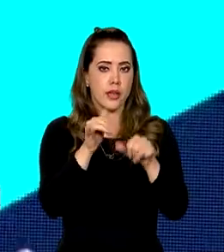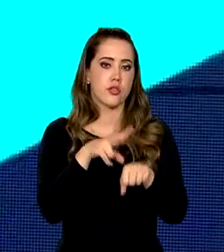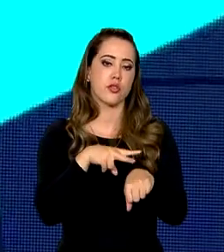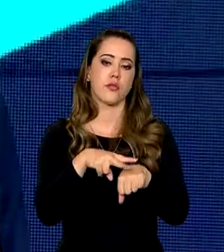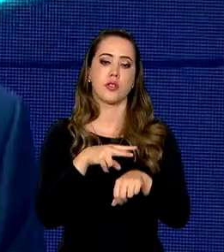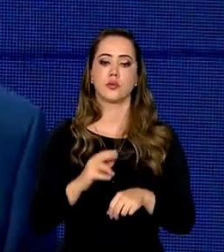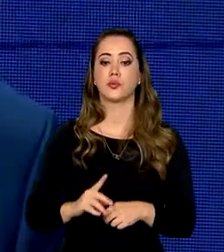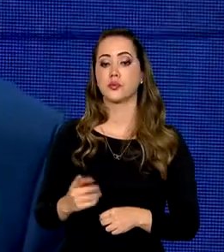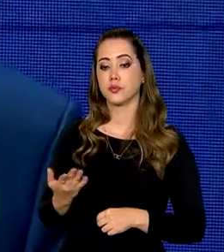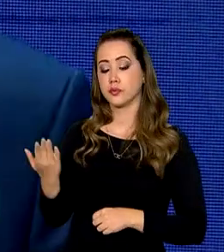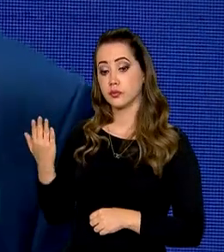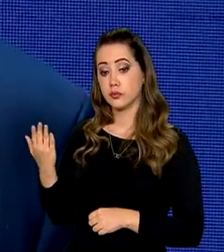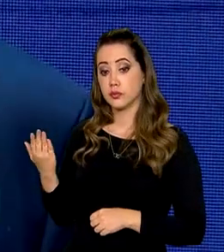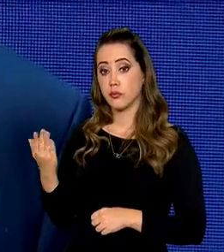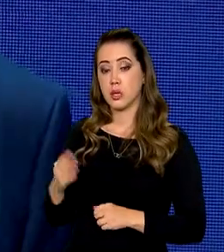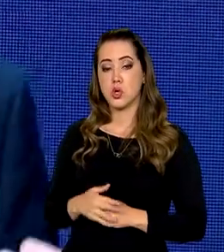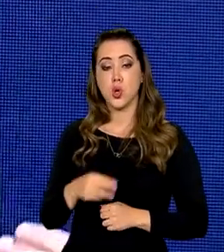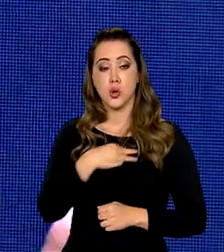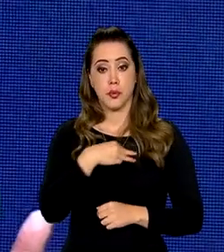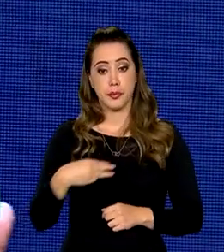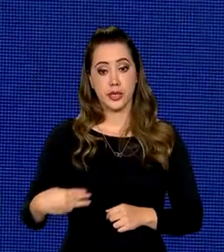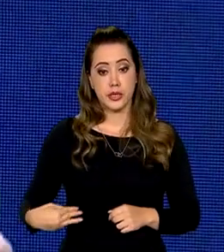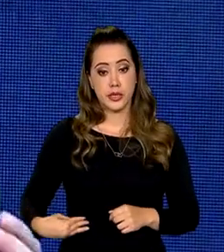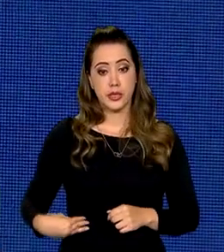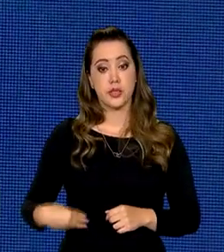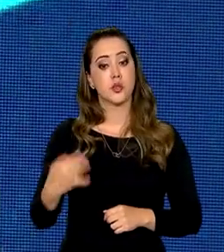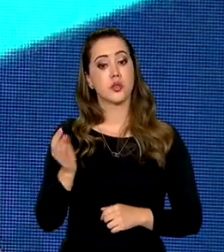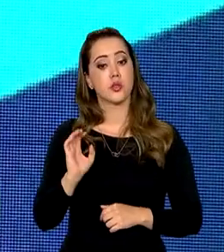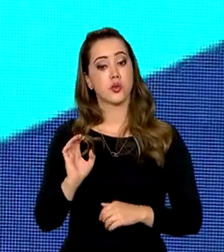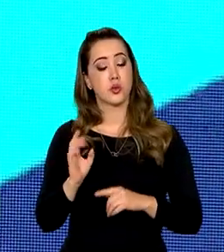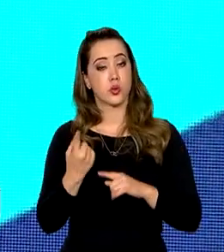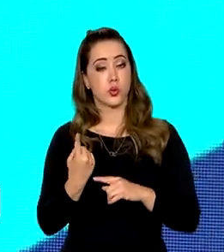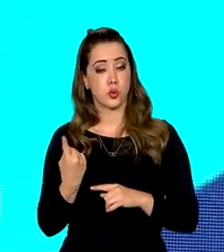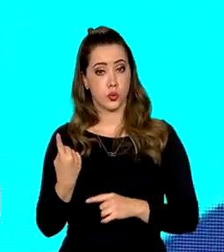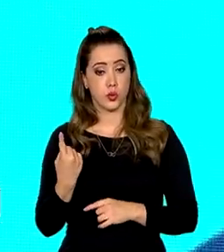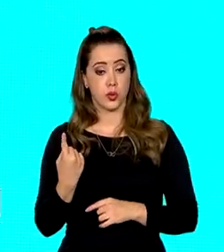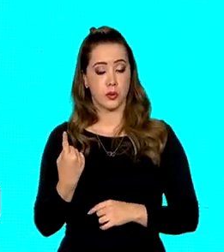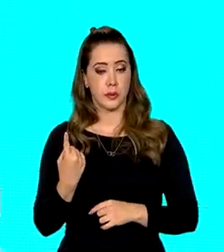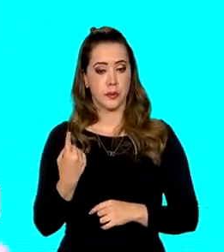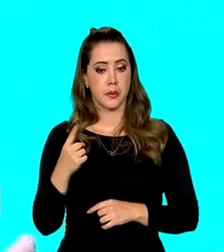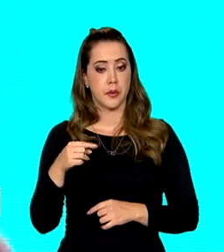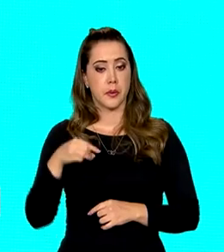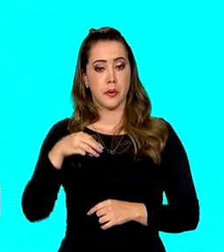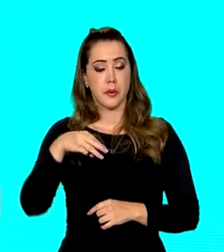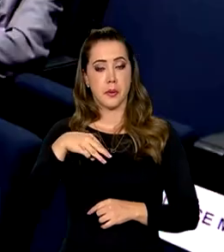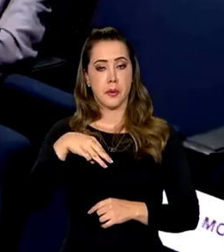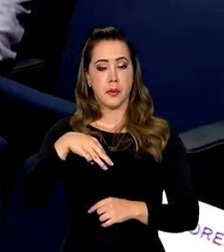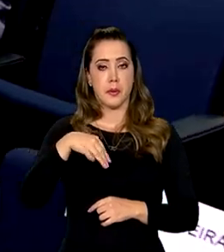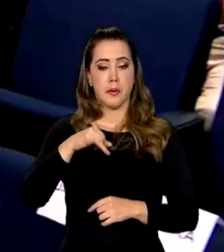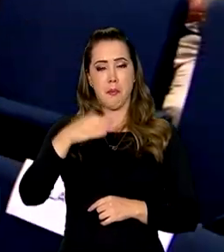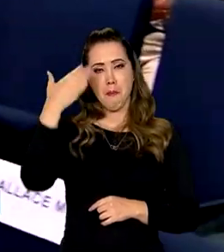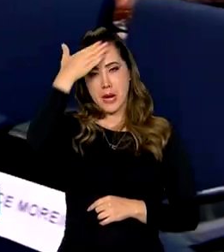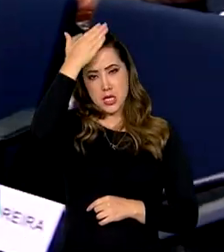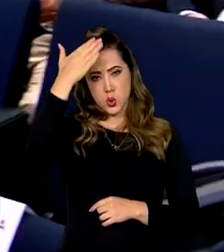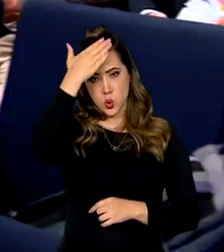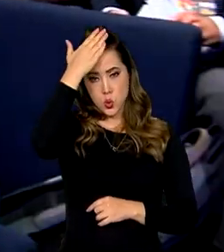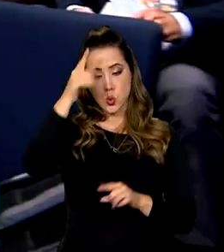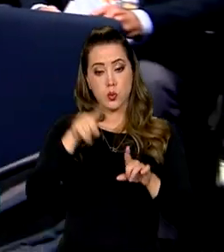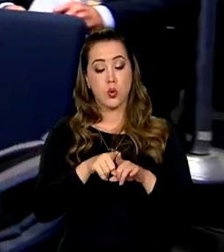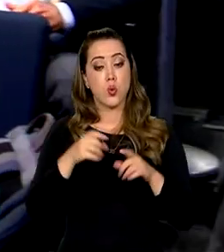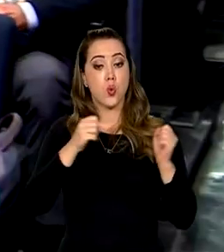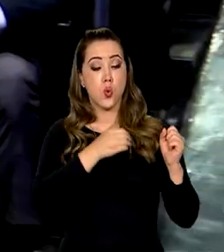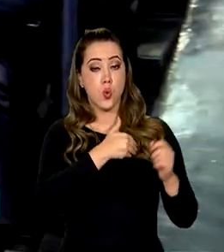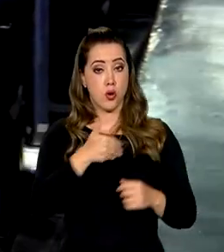verde. Para o ministro do empreendedorismo, da microempresa e da empresa de pequeno porte, Márcio França, o poder público